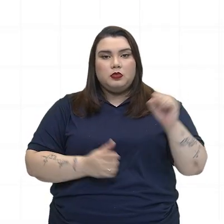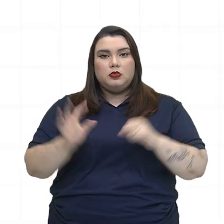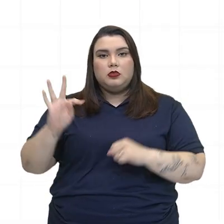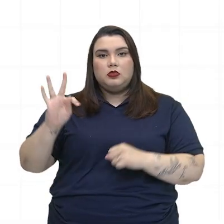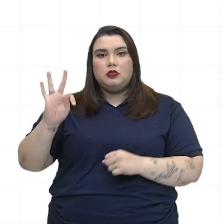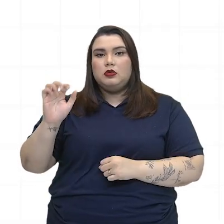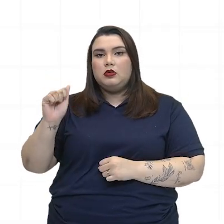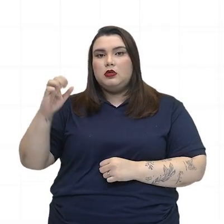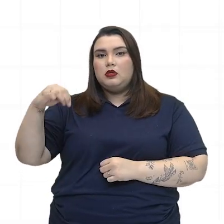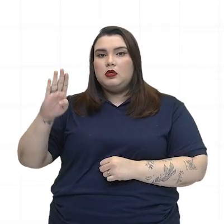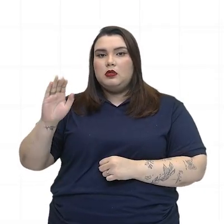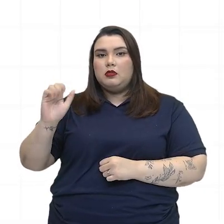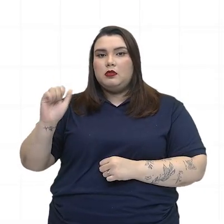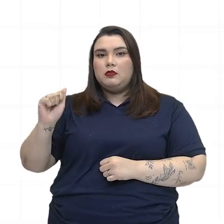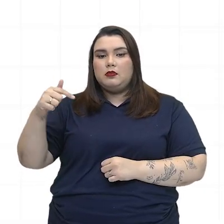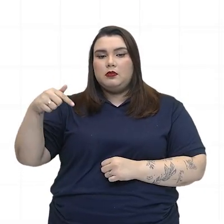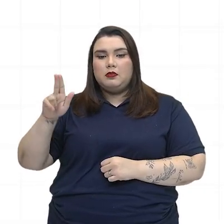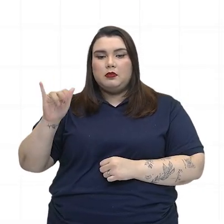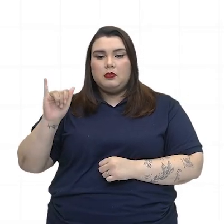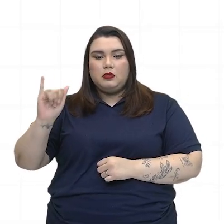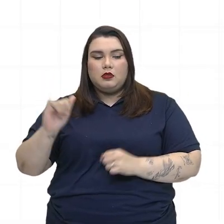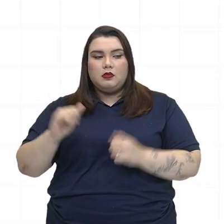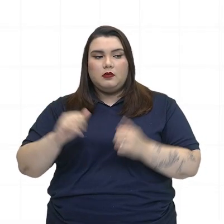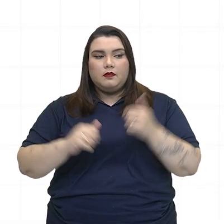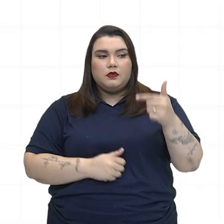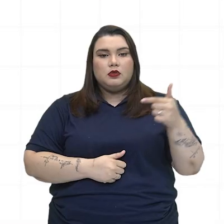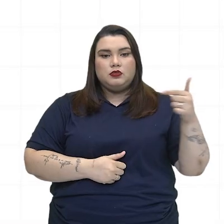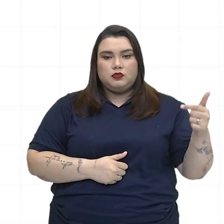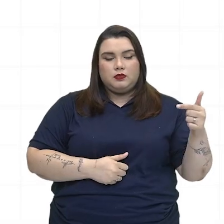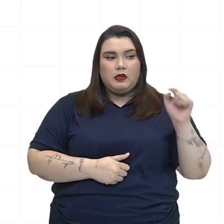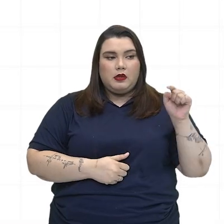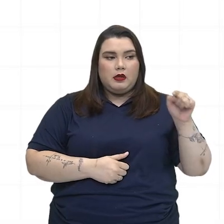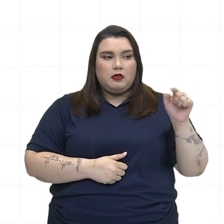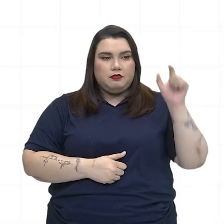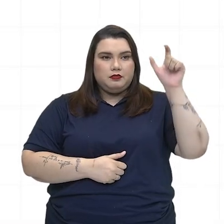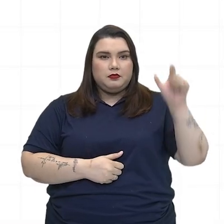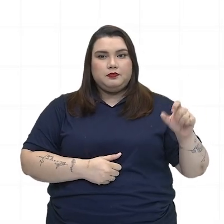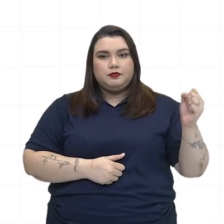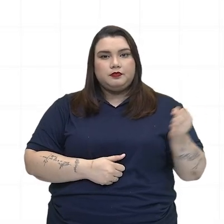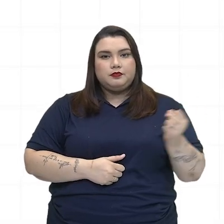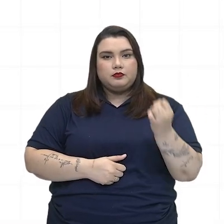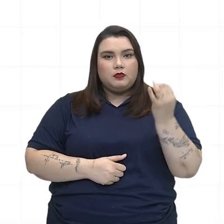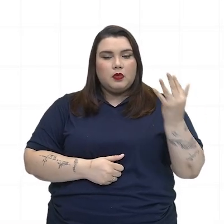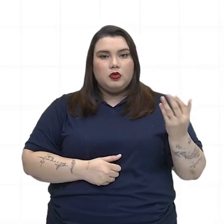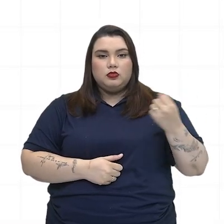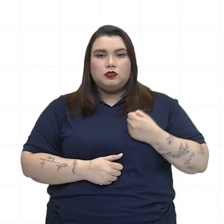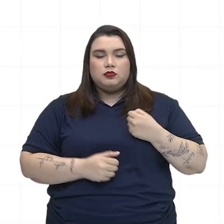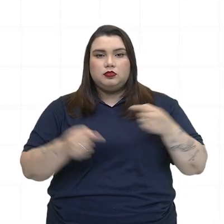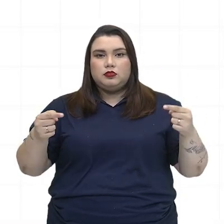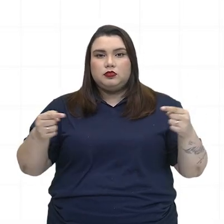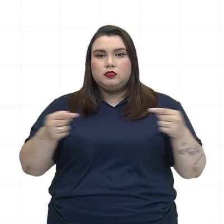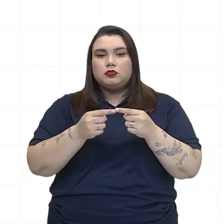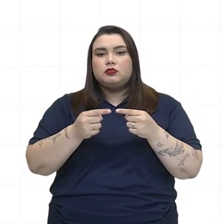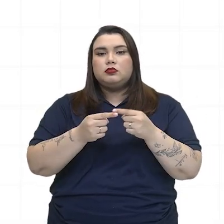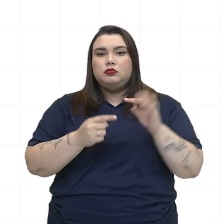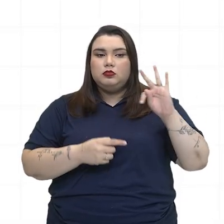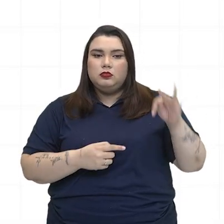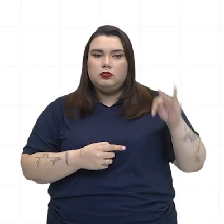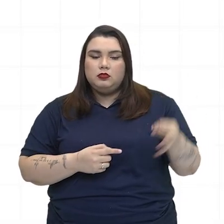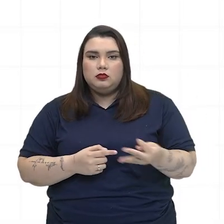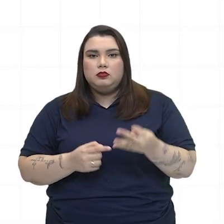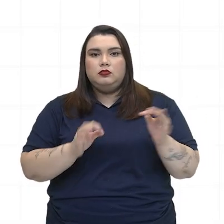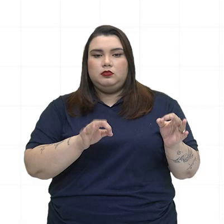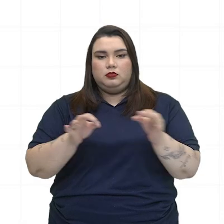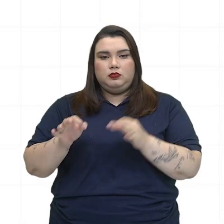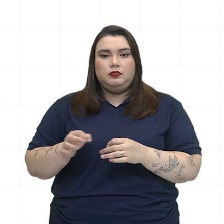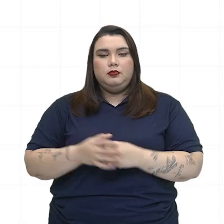Tambaqui, 22 toneladas. Então, olha só, quando você pega e faz uma análise aqui, né,